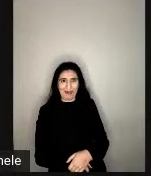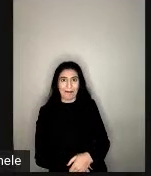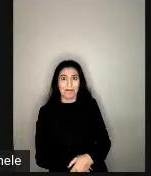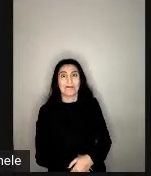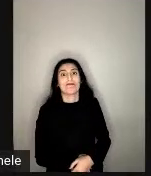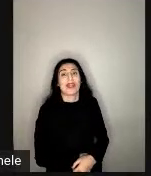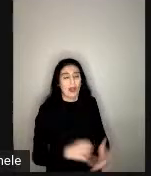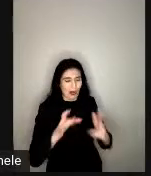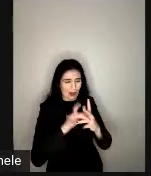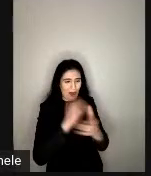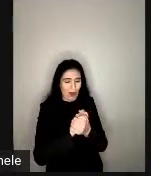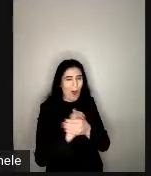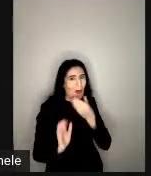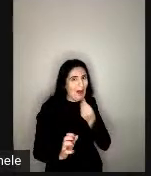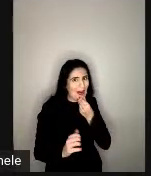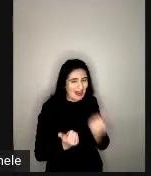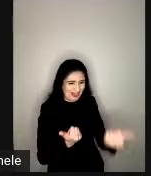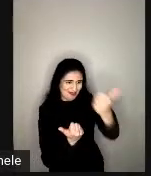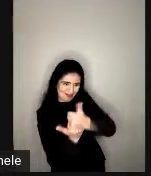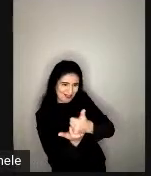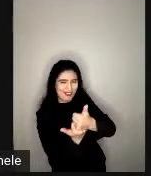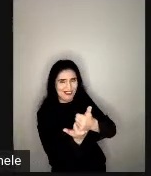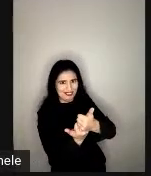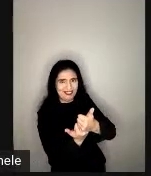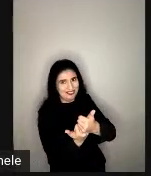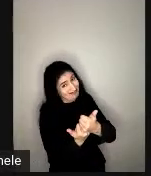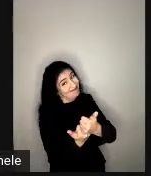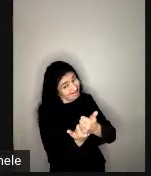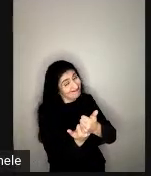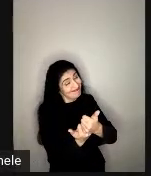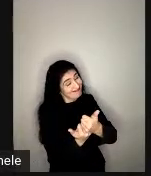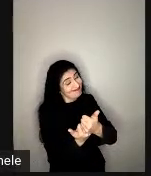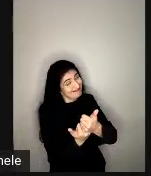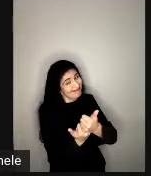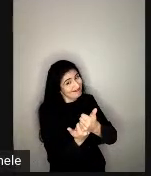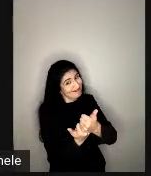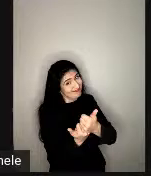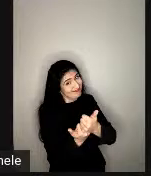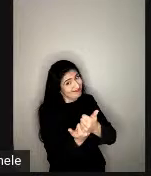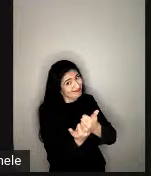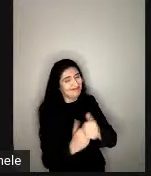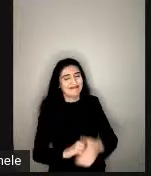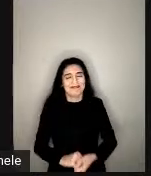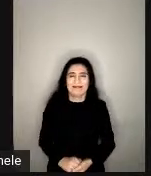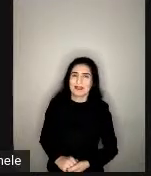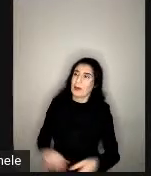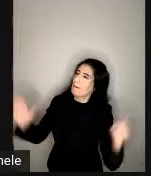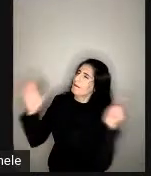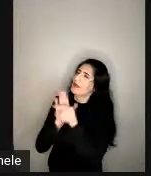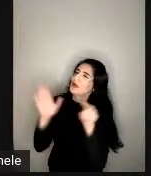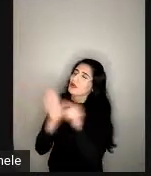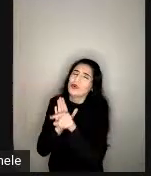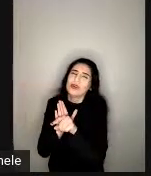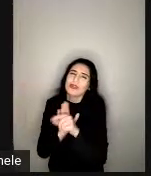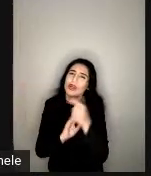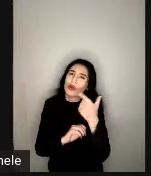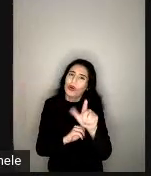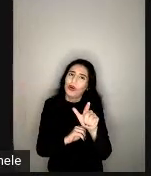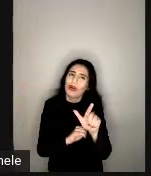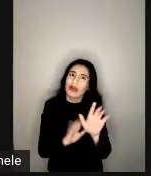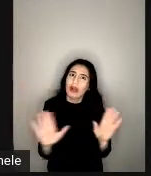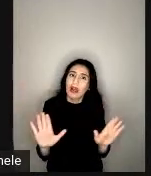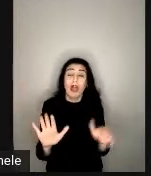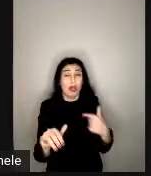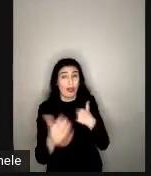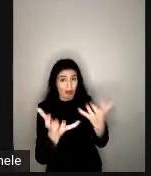da gente. E aí, eu não sei se você quer fazer alguma pergunta ou você posso... Não, eu queria fazer um